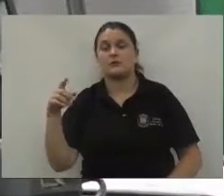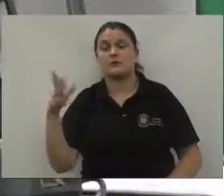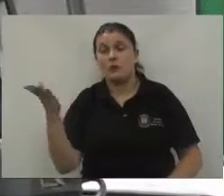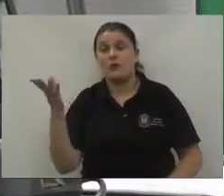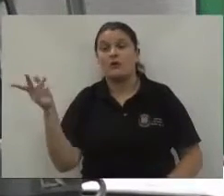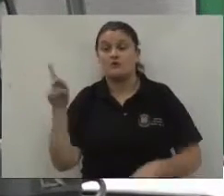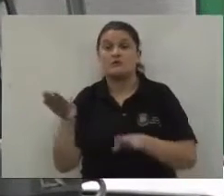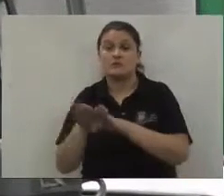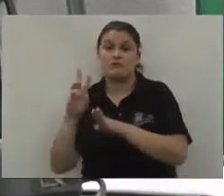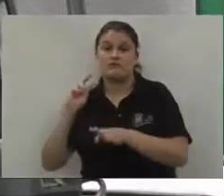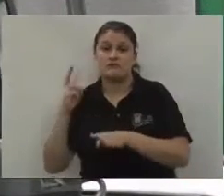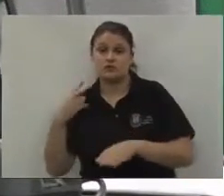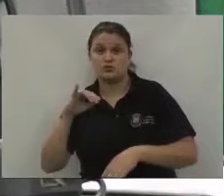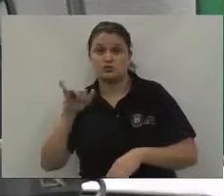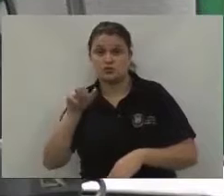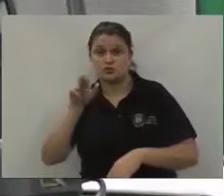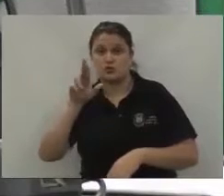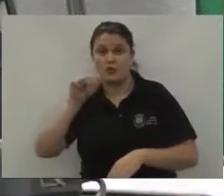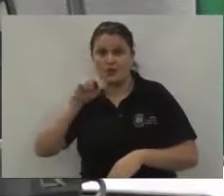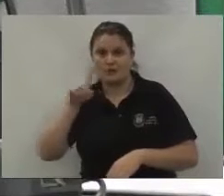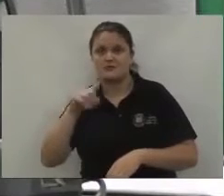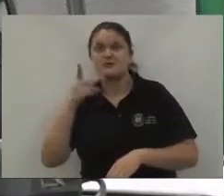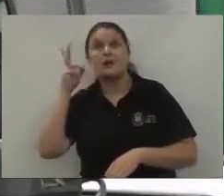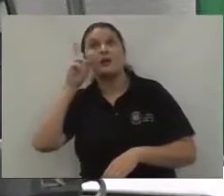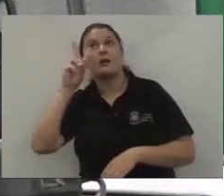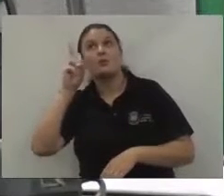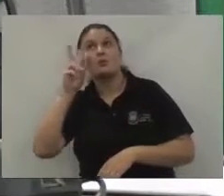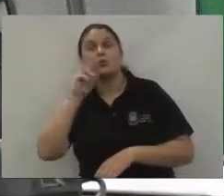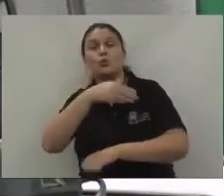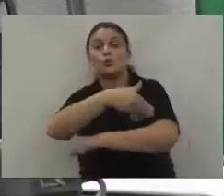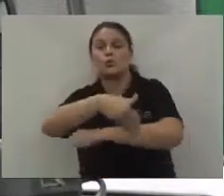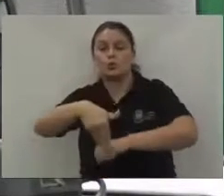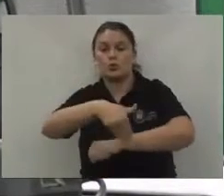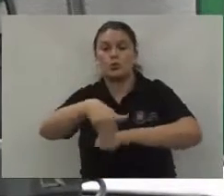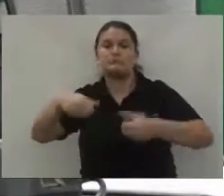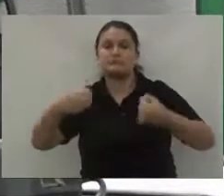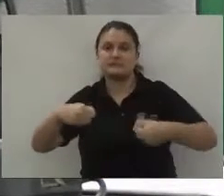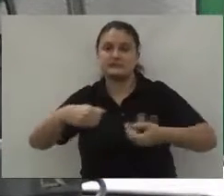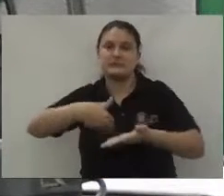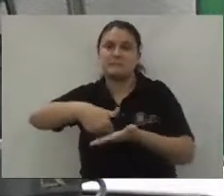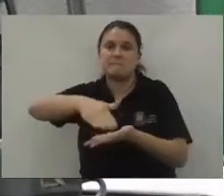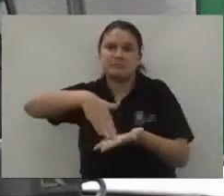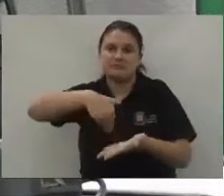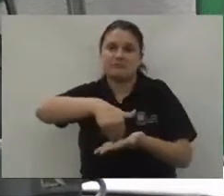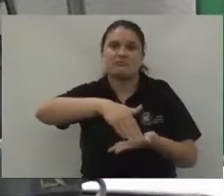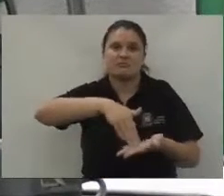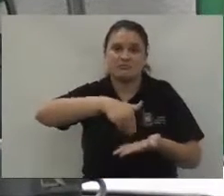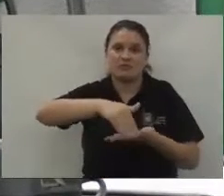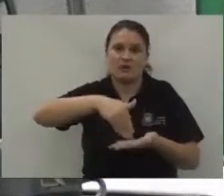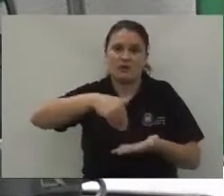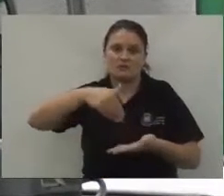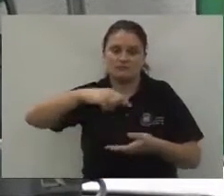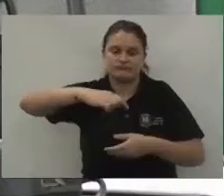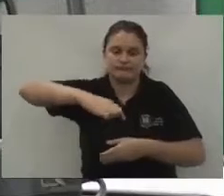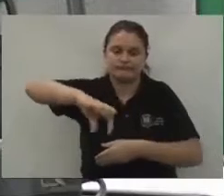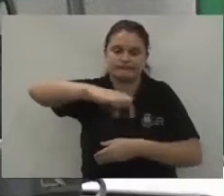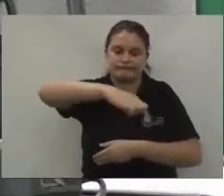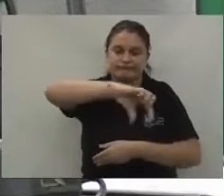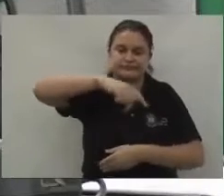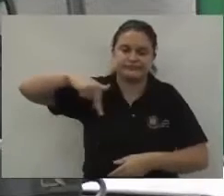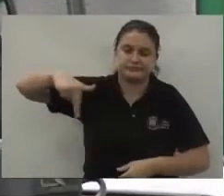itens, muito bem o vereador Juarez lembrando, né, a nossa rua lá, Manuel Del